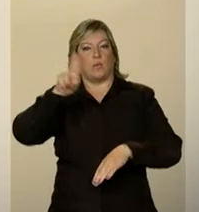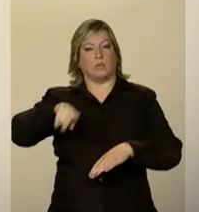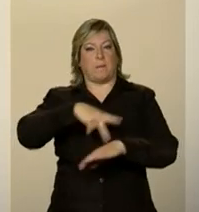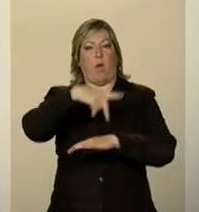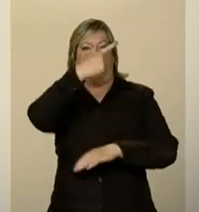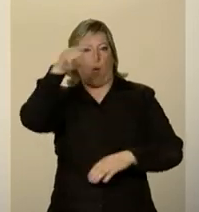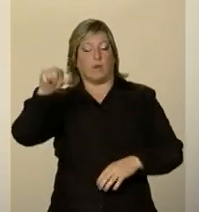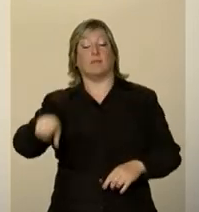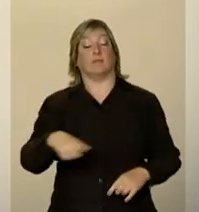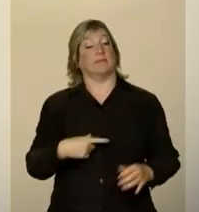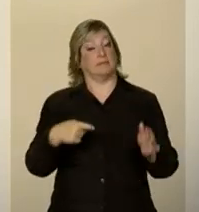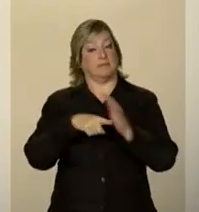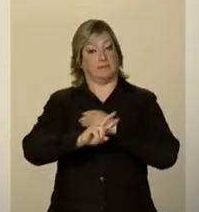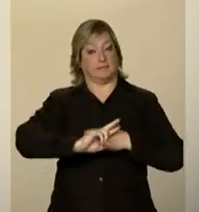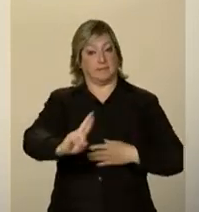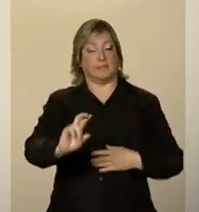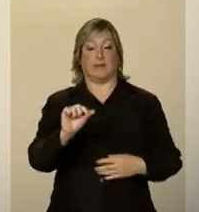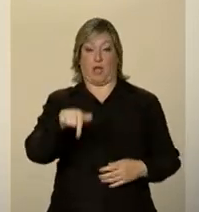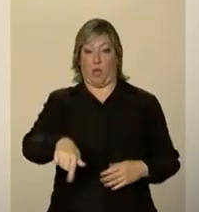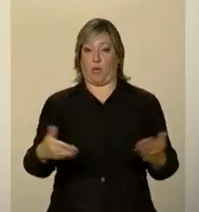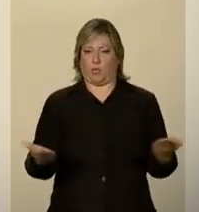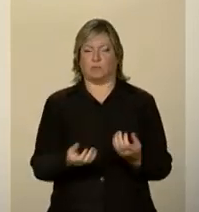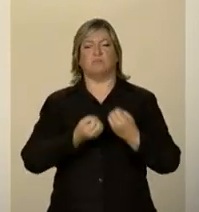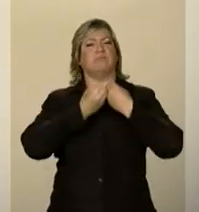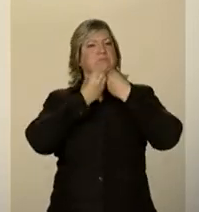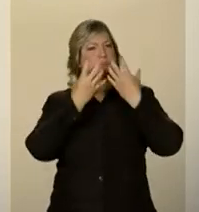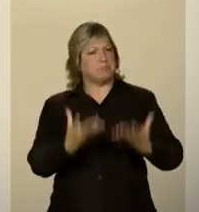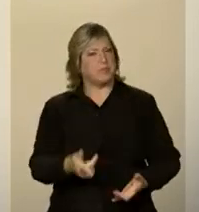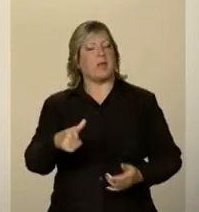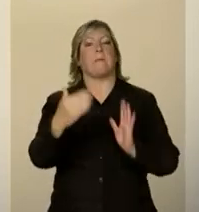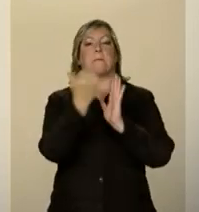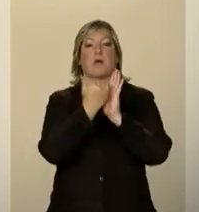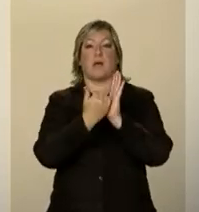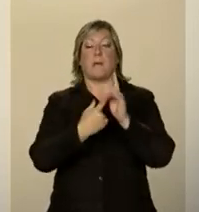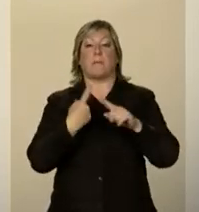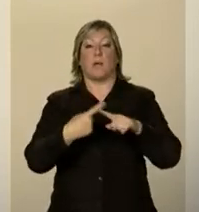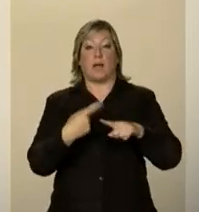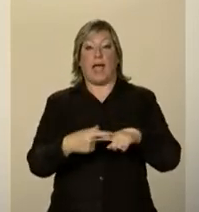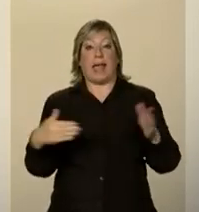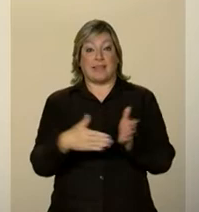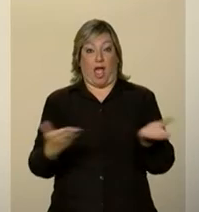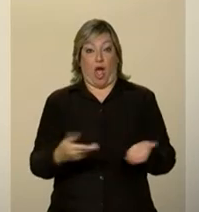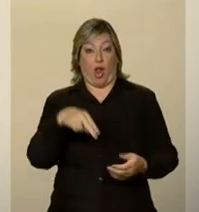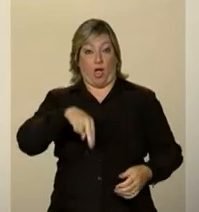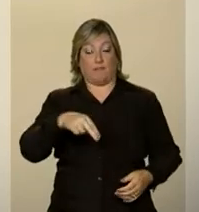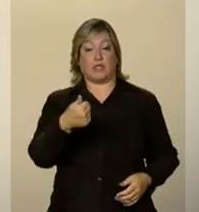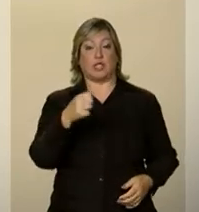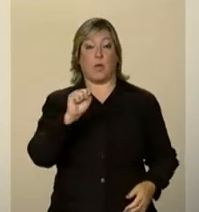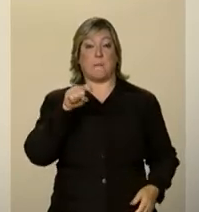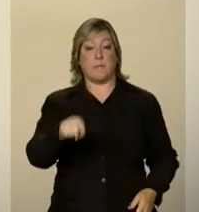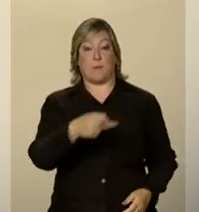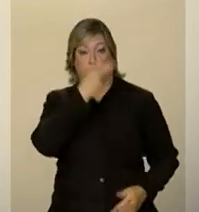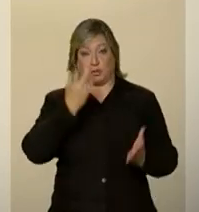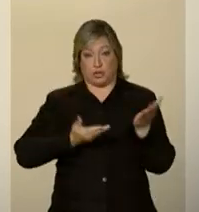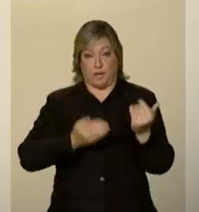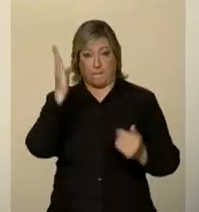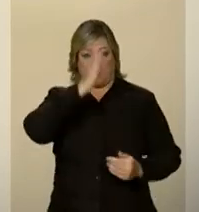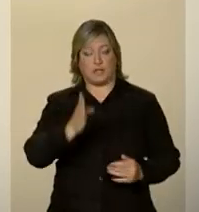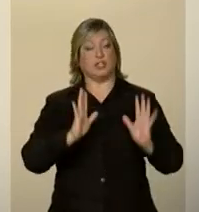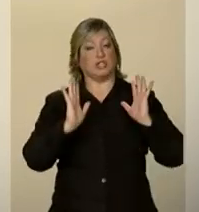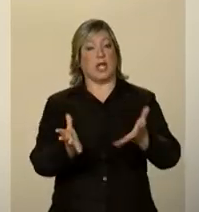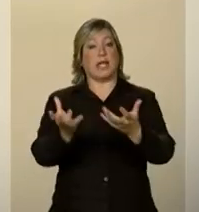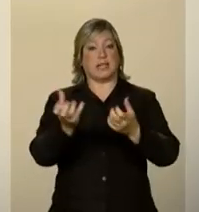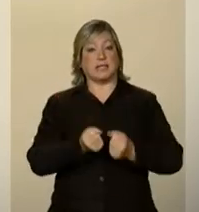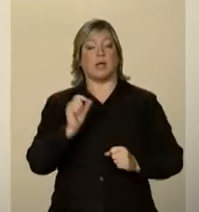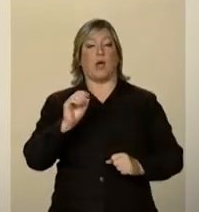Ciência sem Fronteiras é um sucesso veja você que até agora Novembro 18 mil jovens brasileiros já